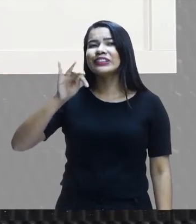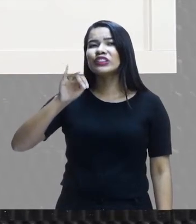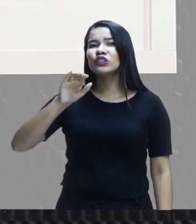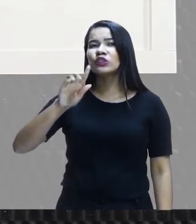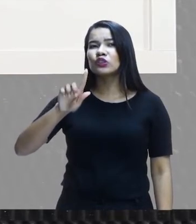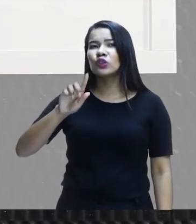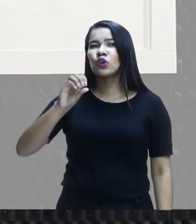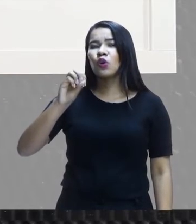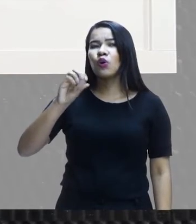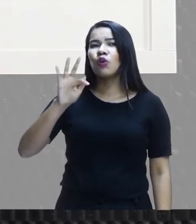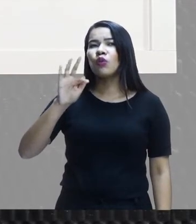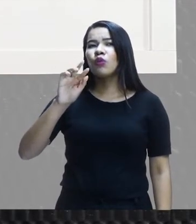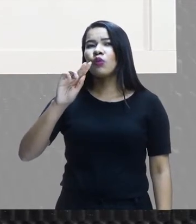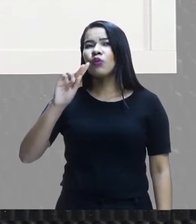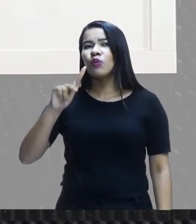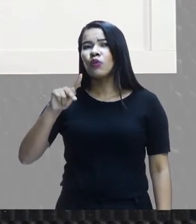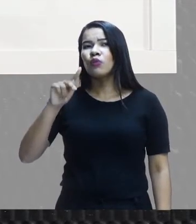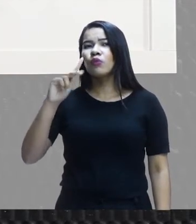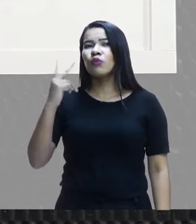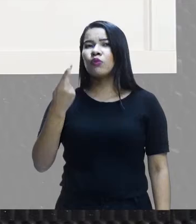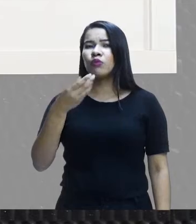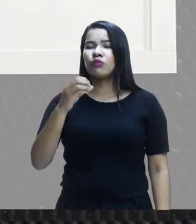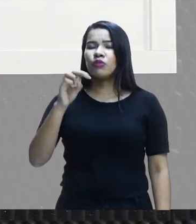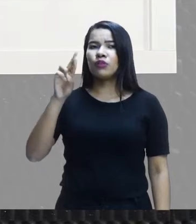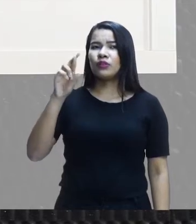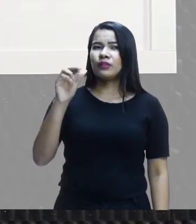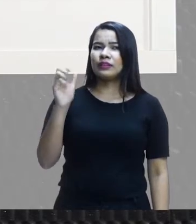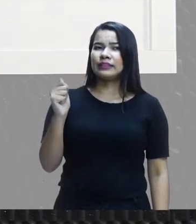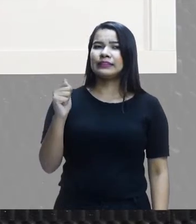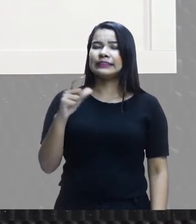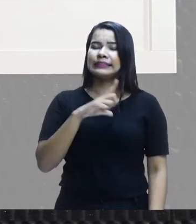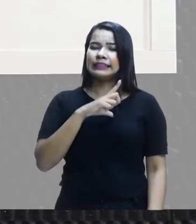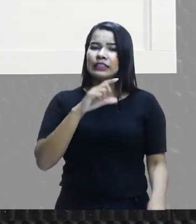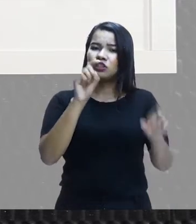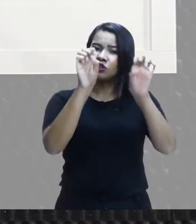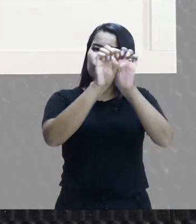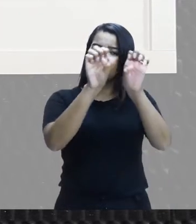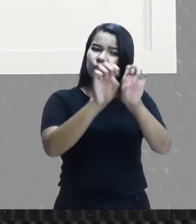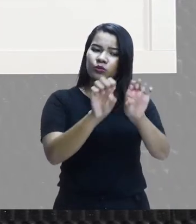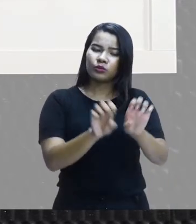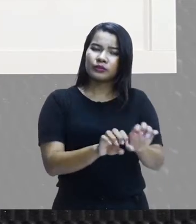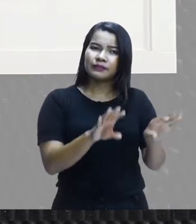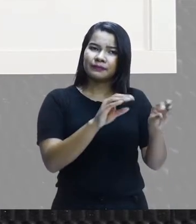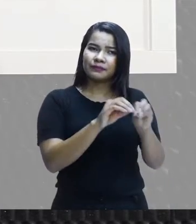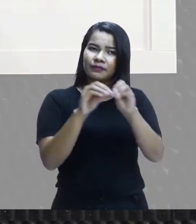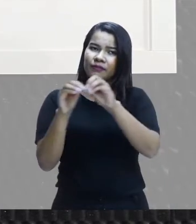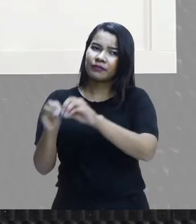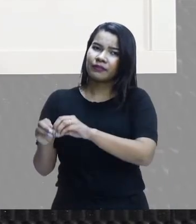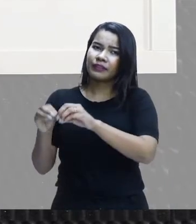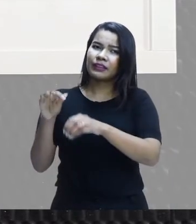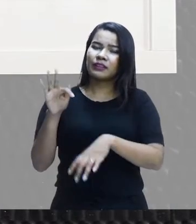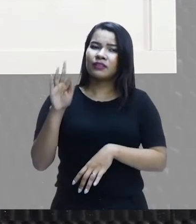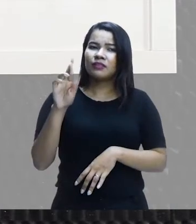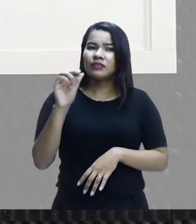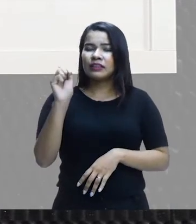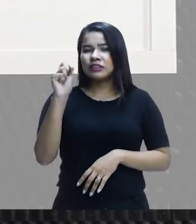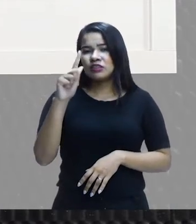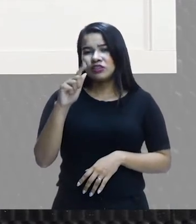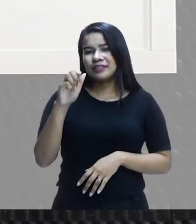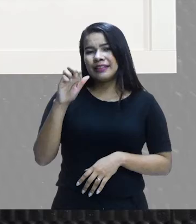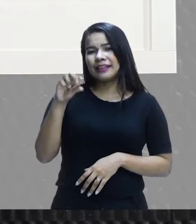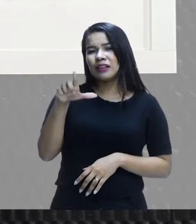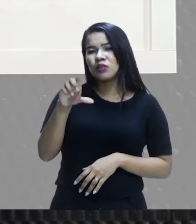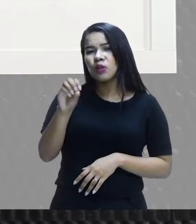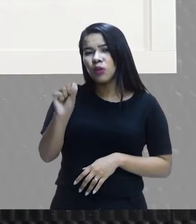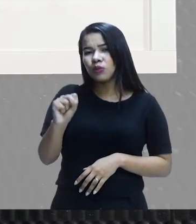filo mastigófora ou flagelata tem também como estrutura de locomoção os flagelos. Lembrando que tanto cílios